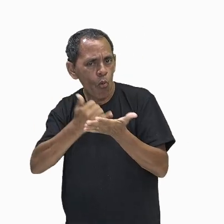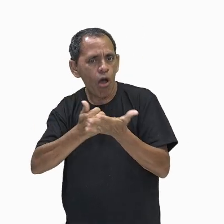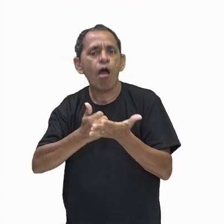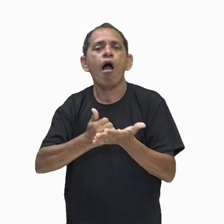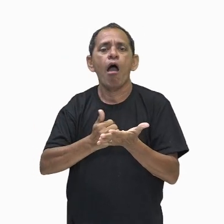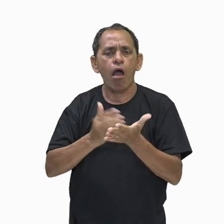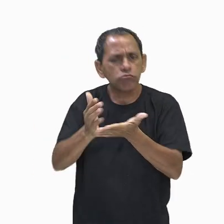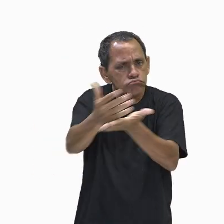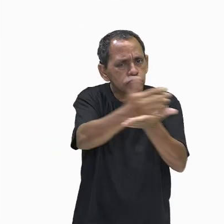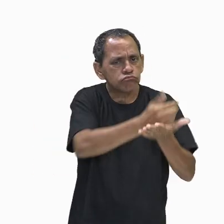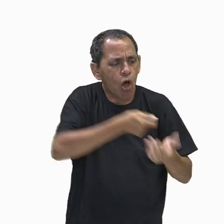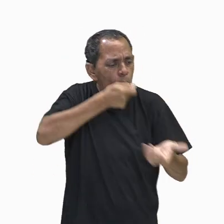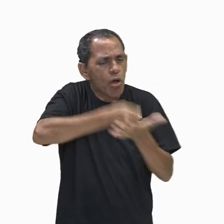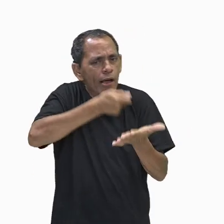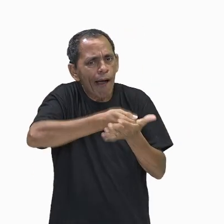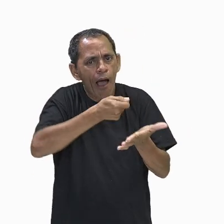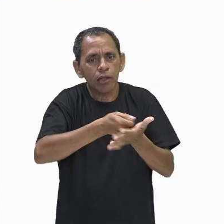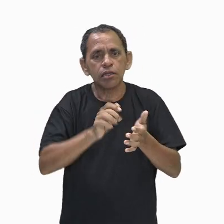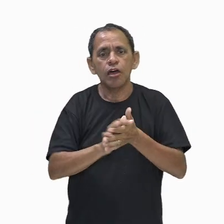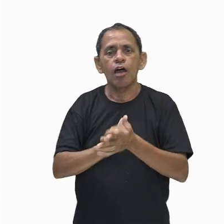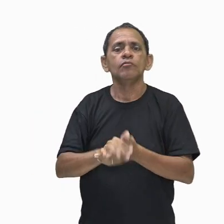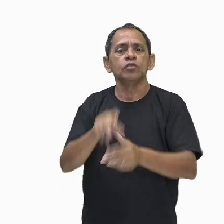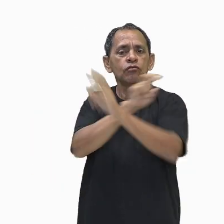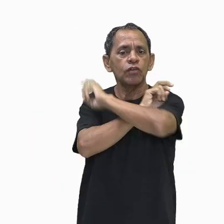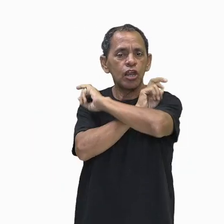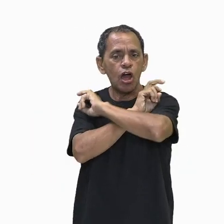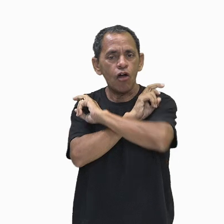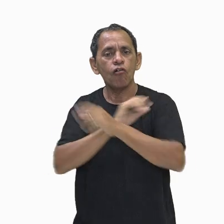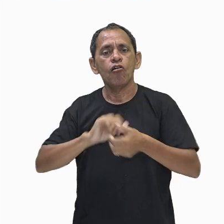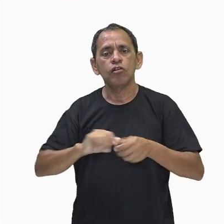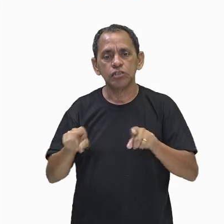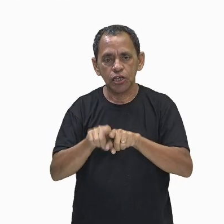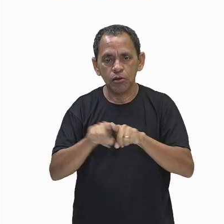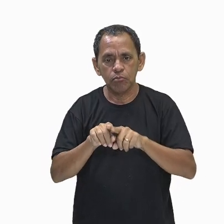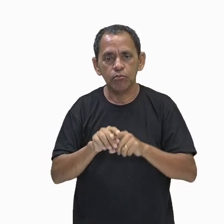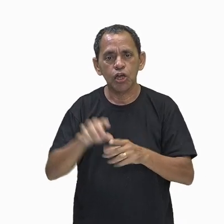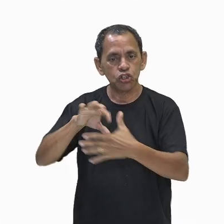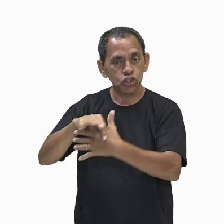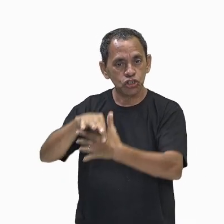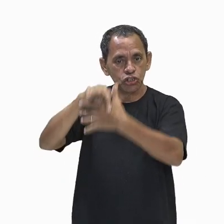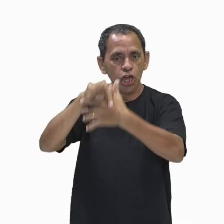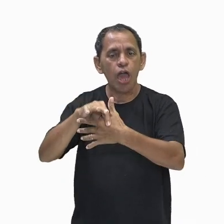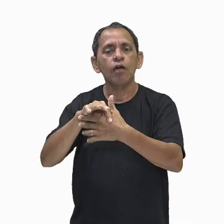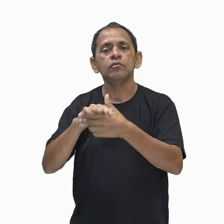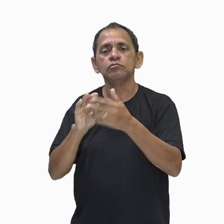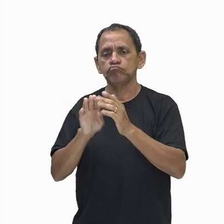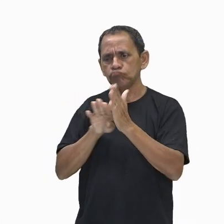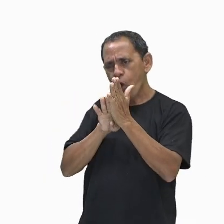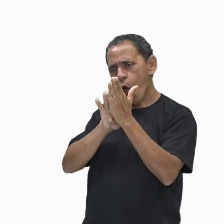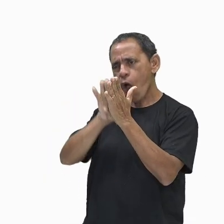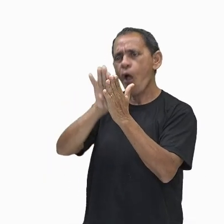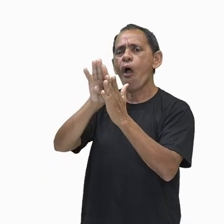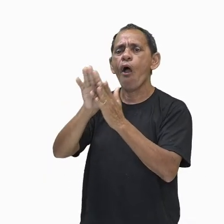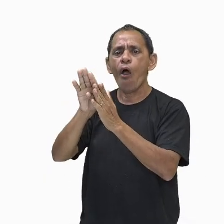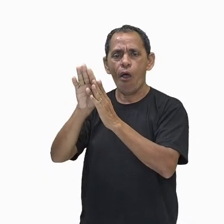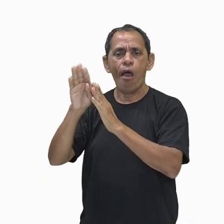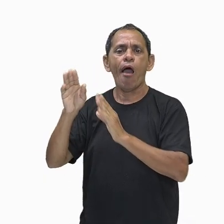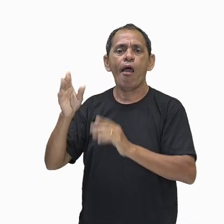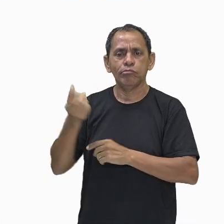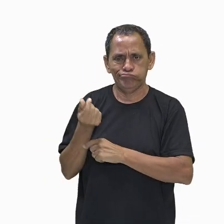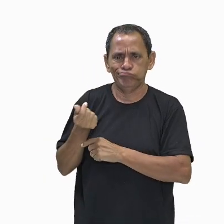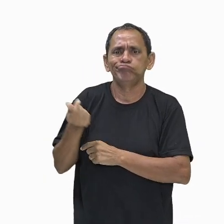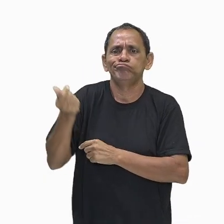dominados. Faraó, chefes militares e sacerdotes aumentaram suas riquezas. Reforma religiosa feita aí